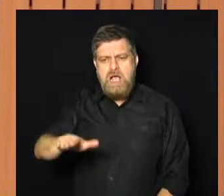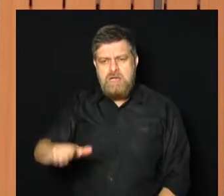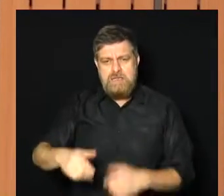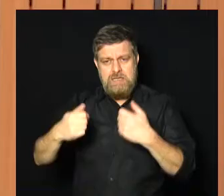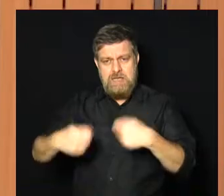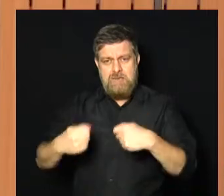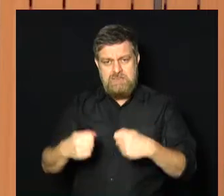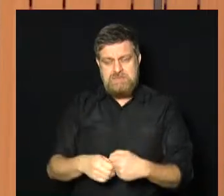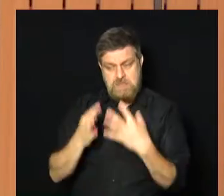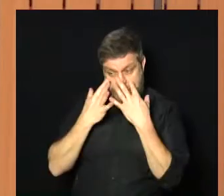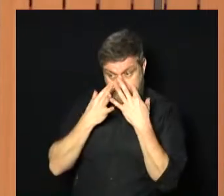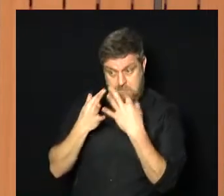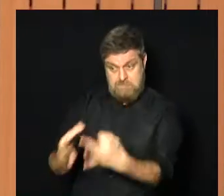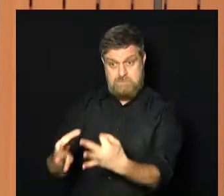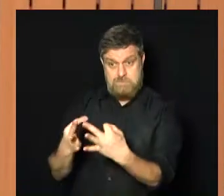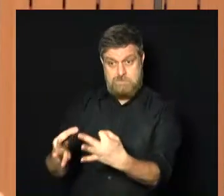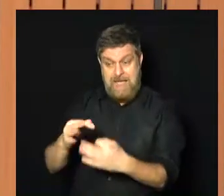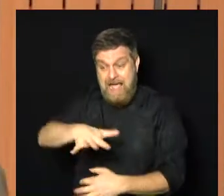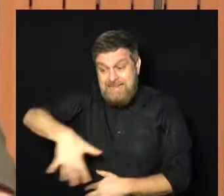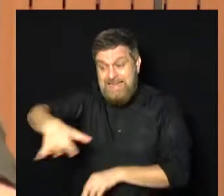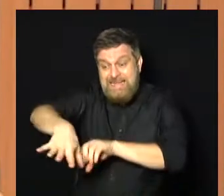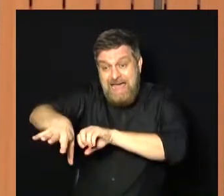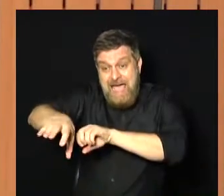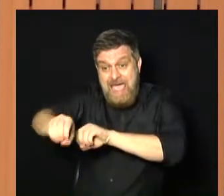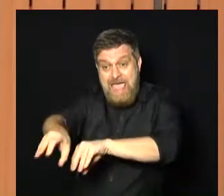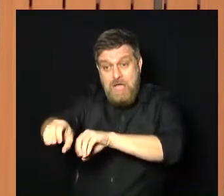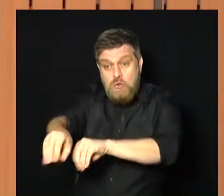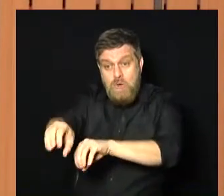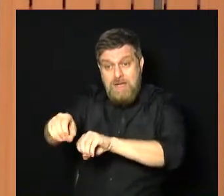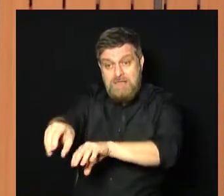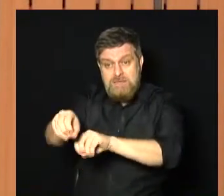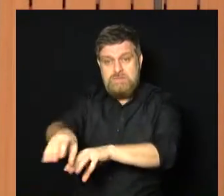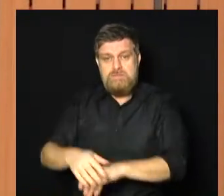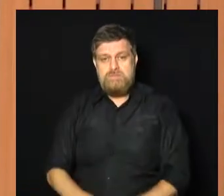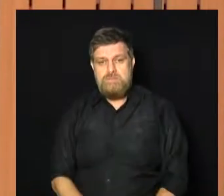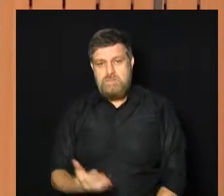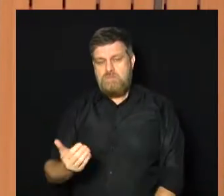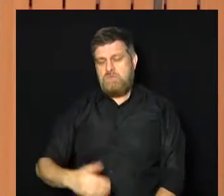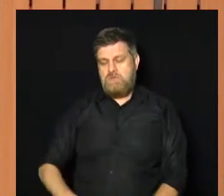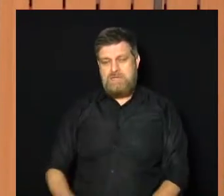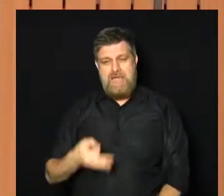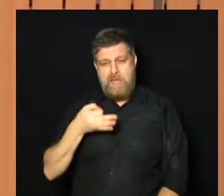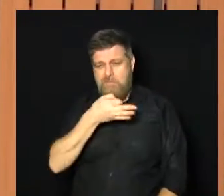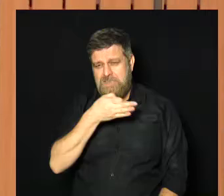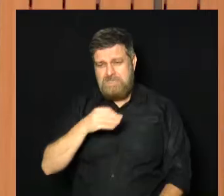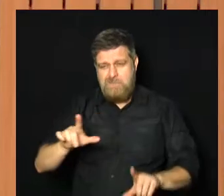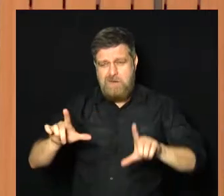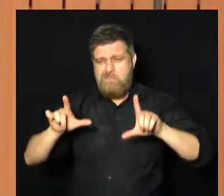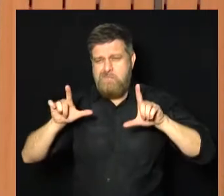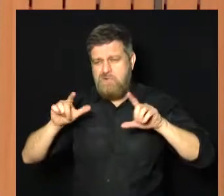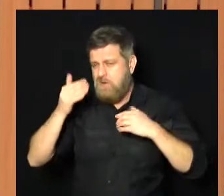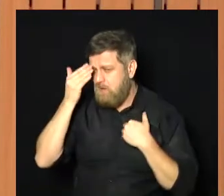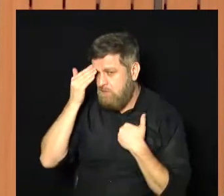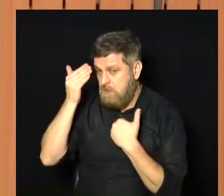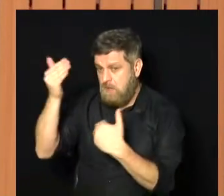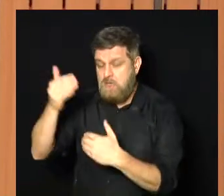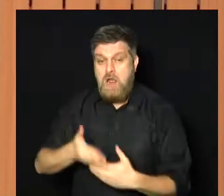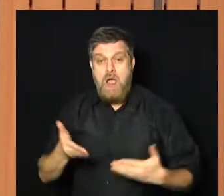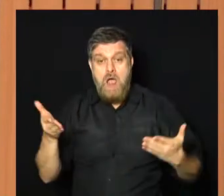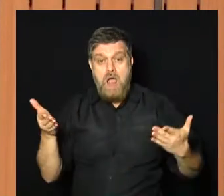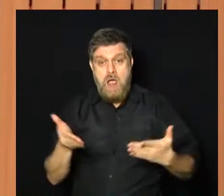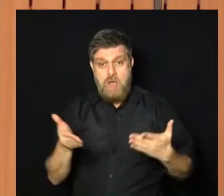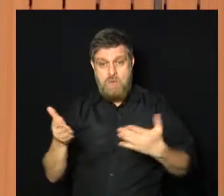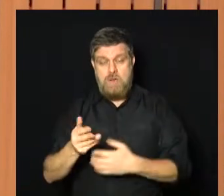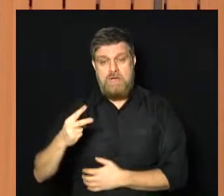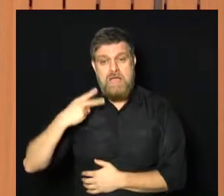visto sobre esse aspecto. Mas, de qualquer forma, eu queria agradecer muito as palavras da Maria Emília e eu queria passar, então,